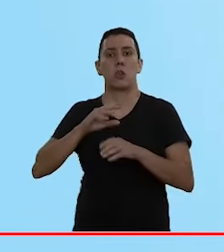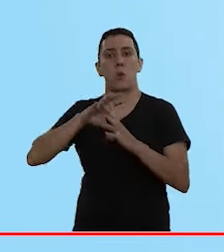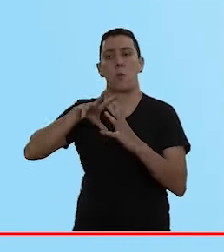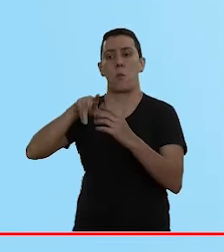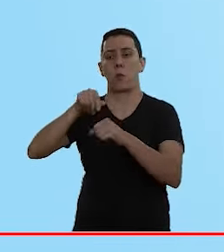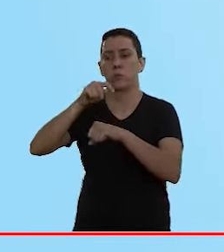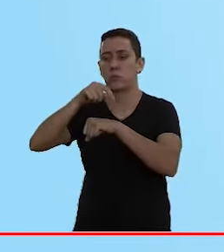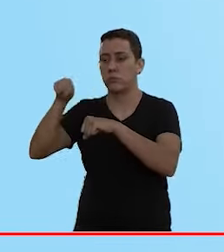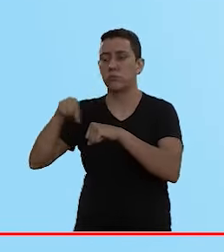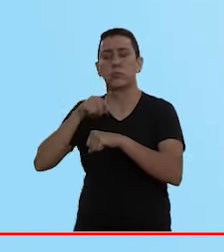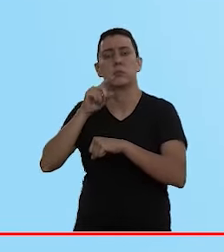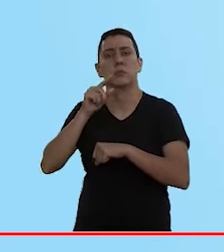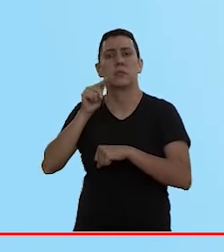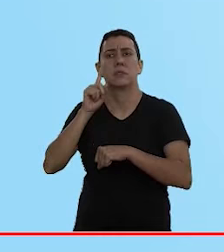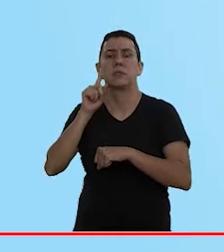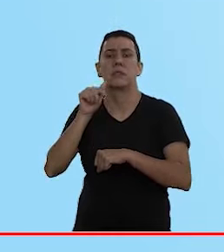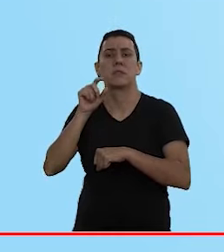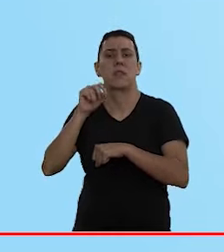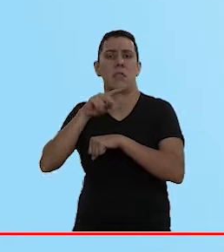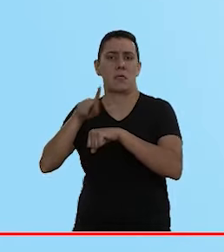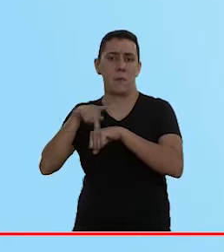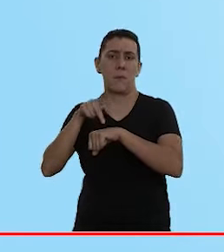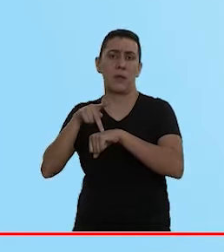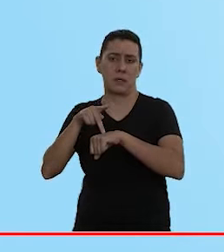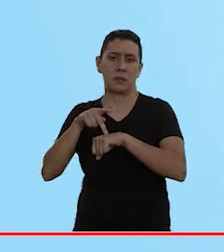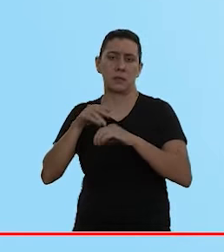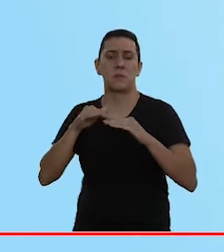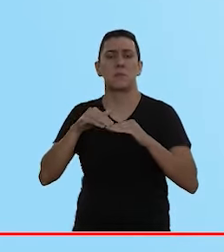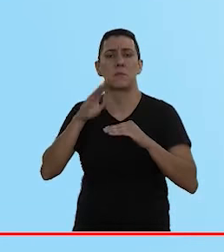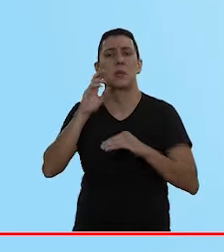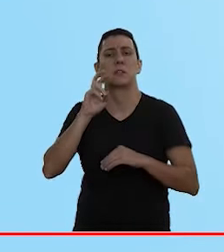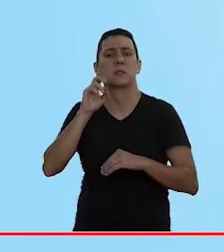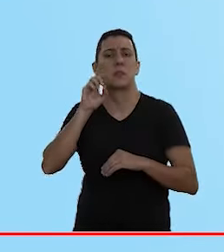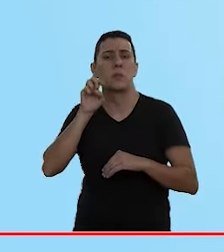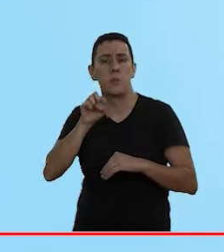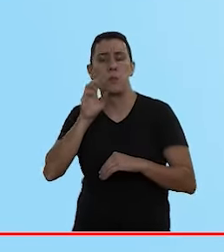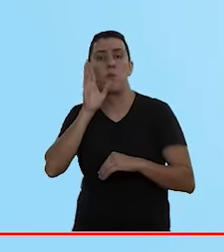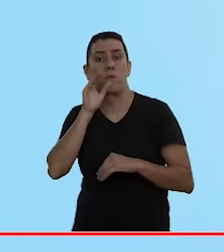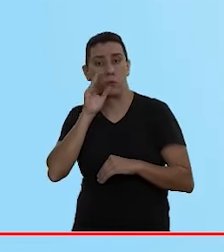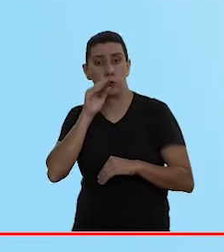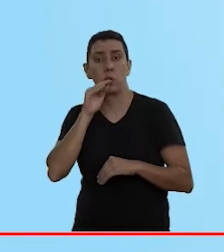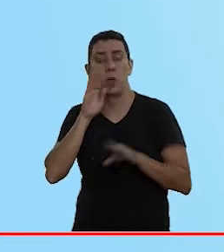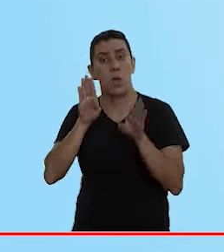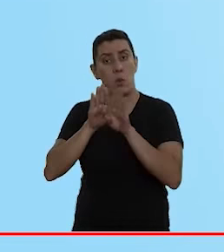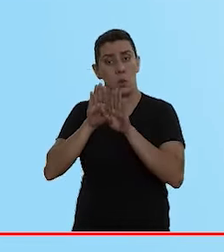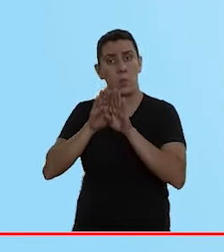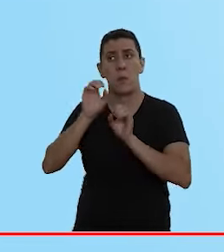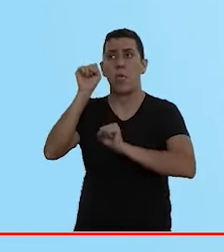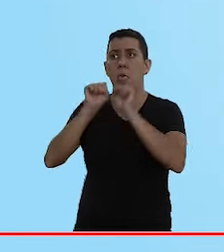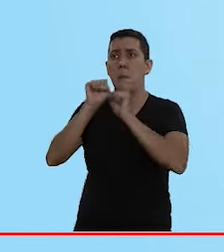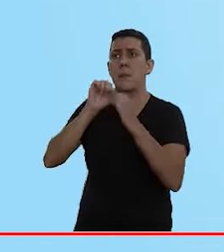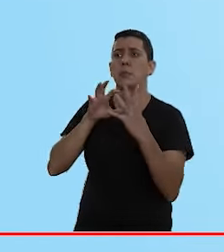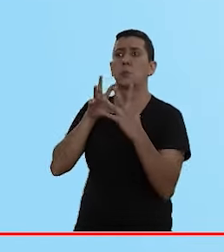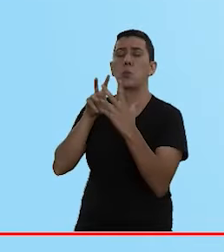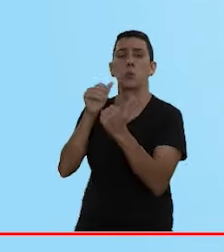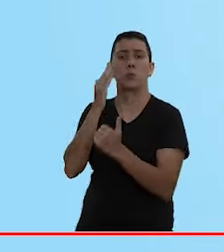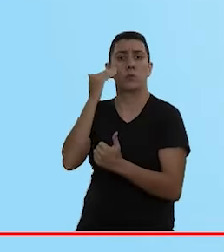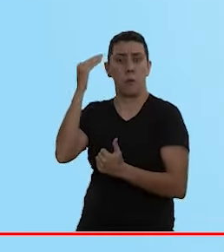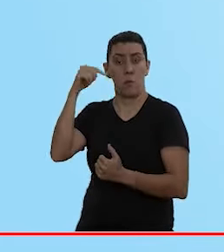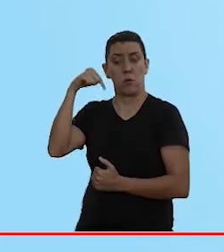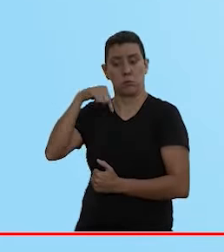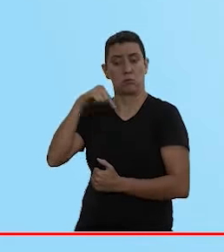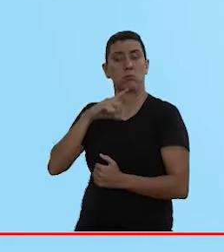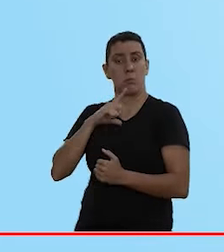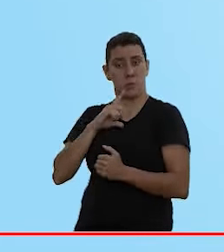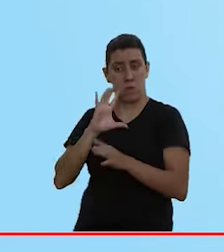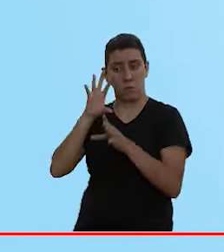mil funcionários, e é uma empresa que está entre as 50 maiores empresas do mundo. Nós também somos uma das empresas